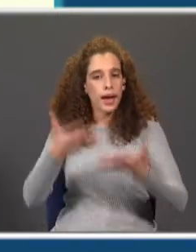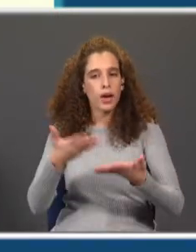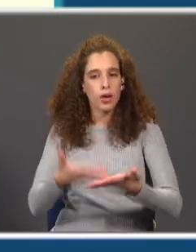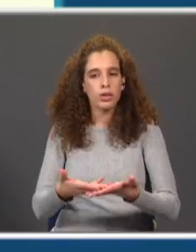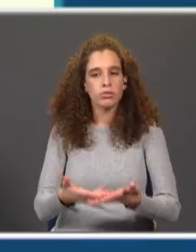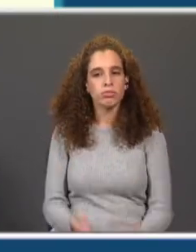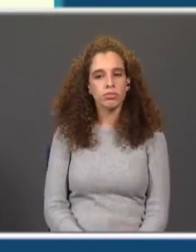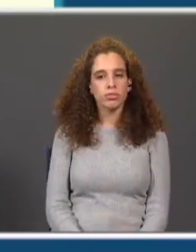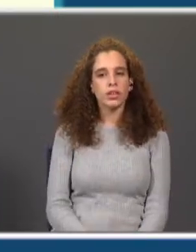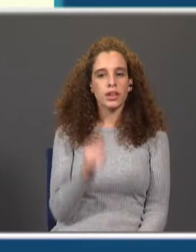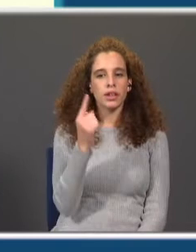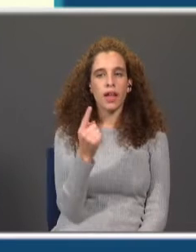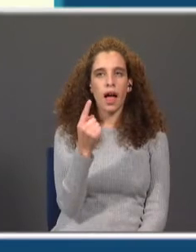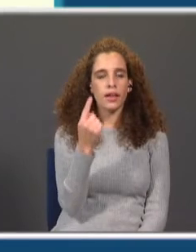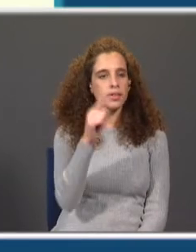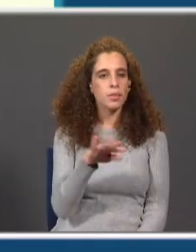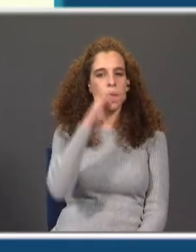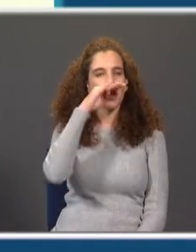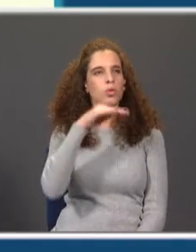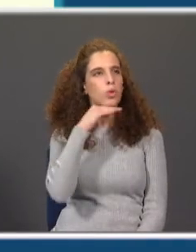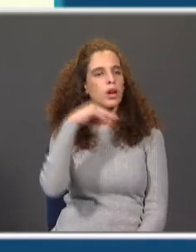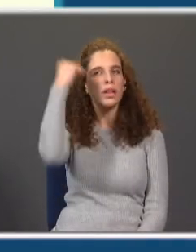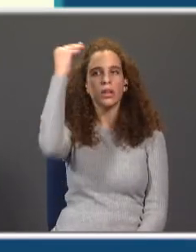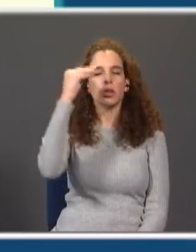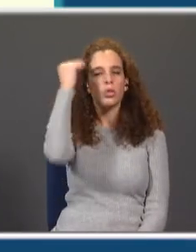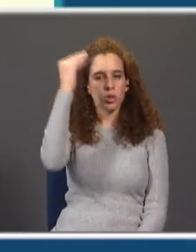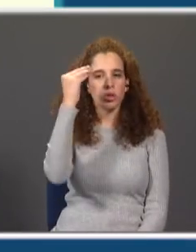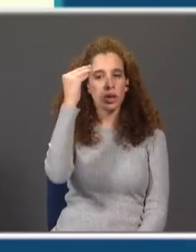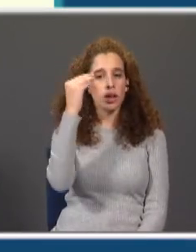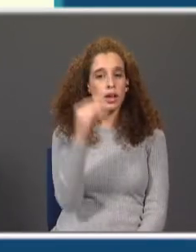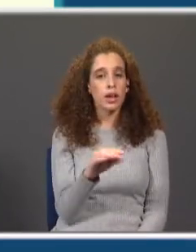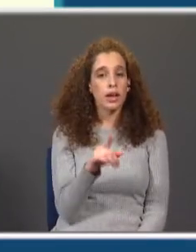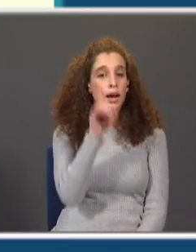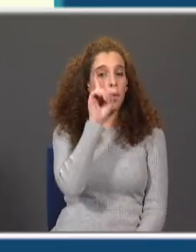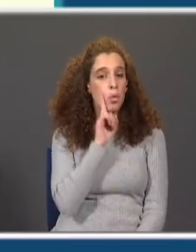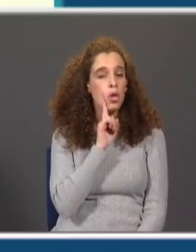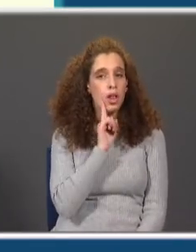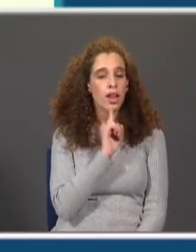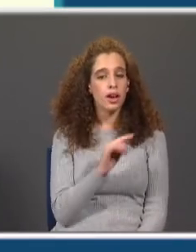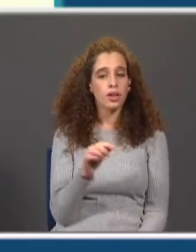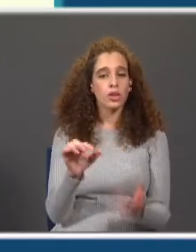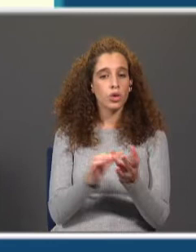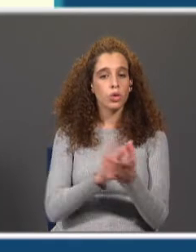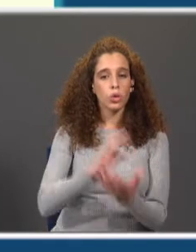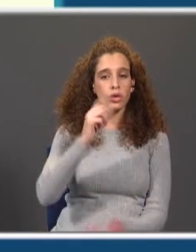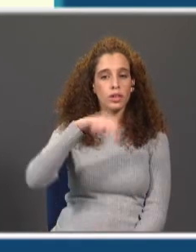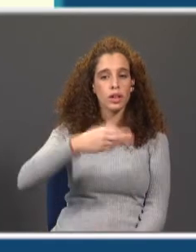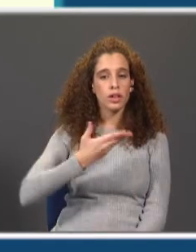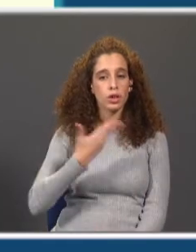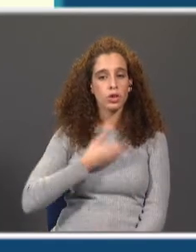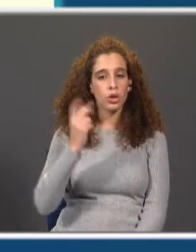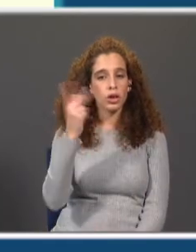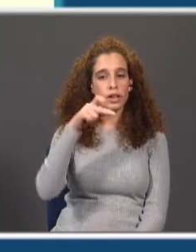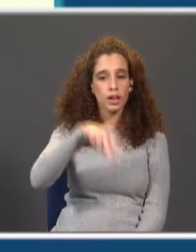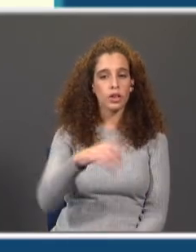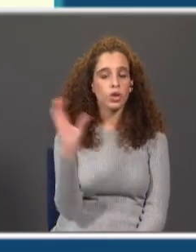sumir-se-á lá, em cima no quarto, a sonhar que ao menos a mulher do Sandokan não o obrigaria nunca a comer puré de batata